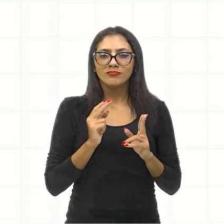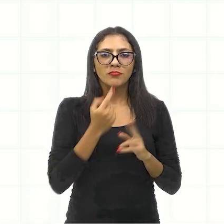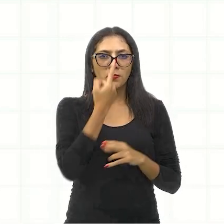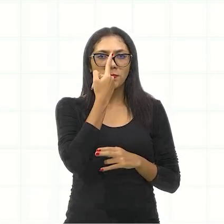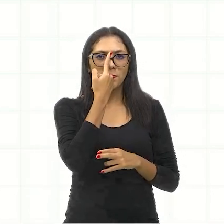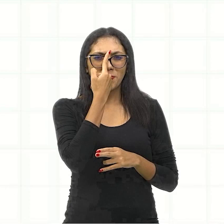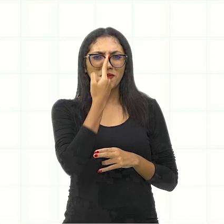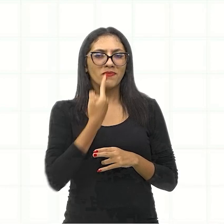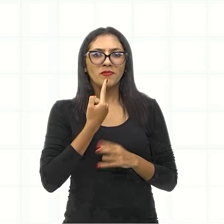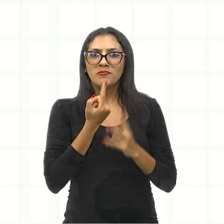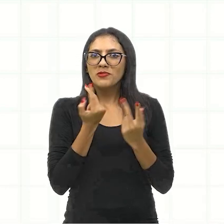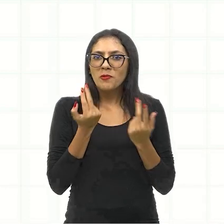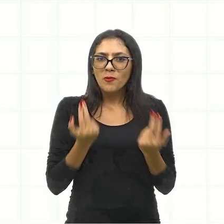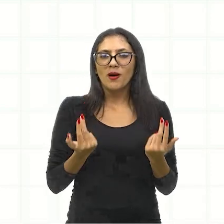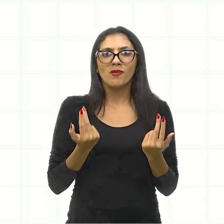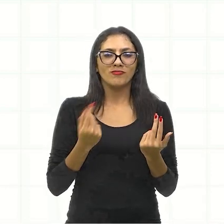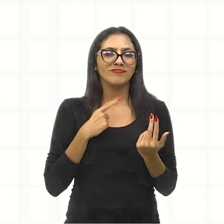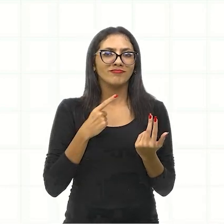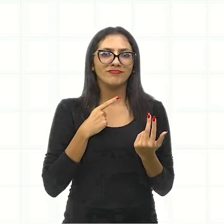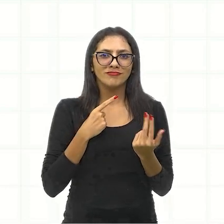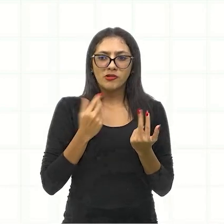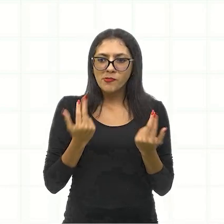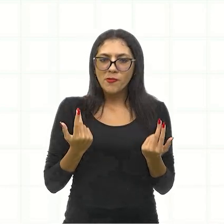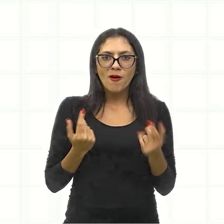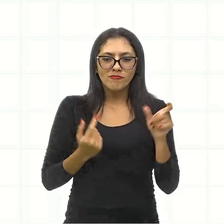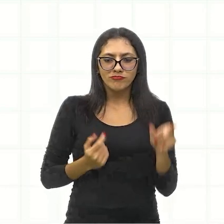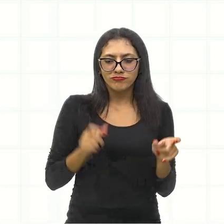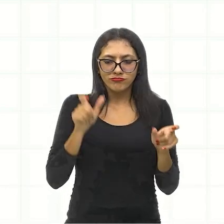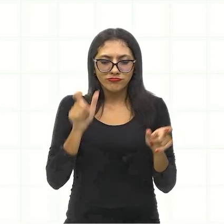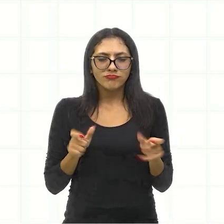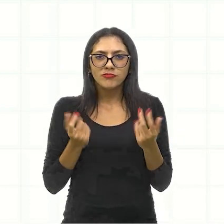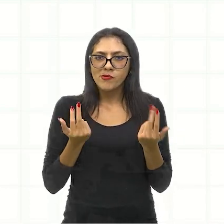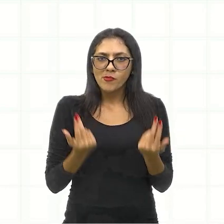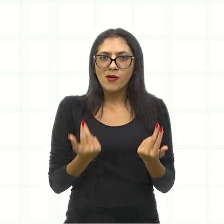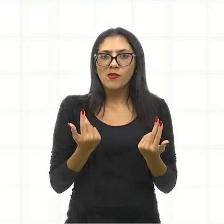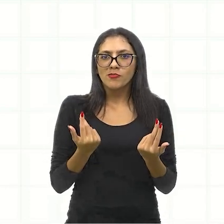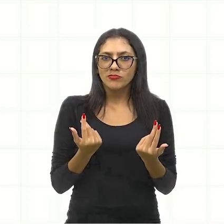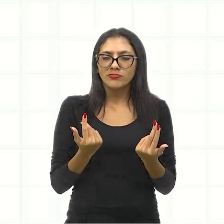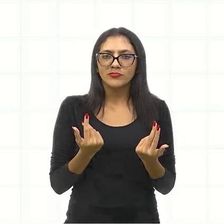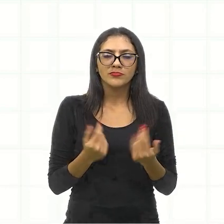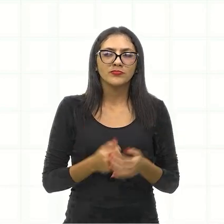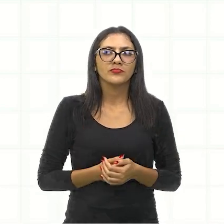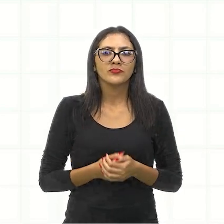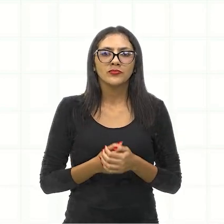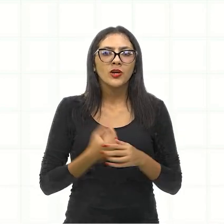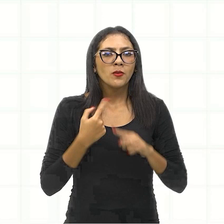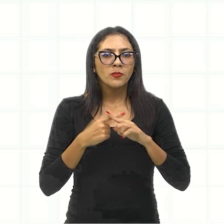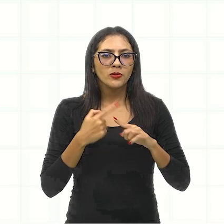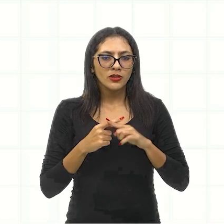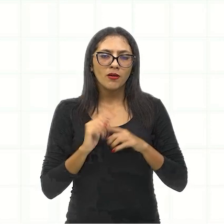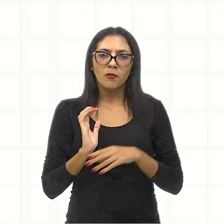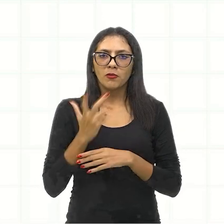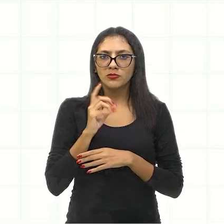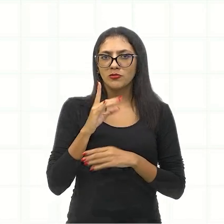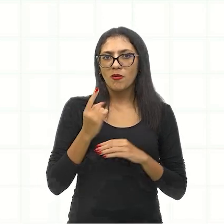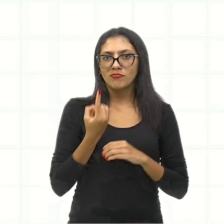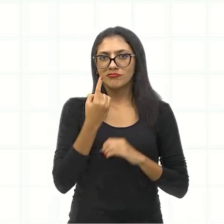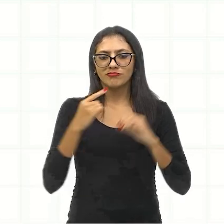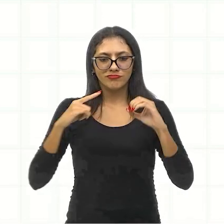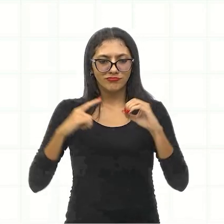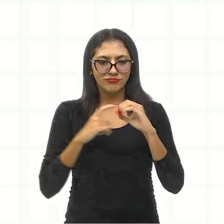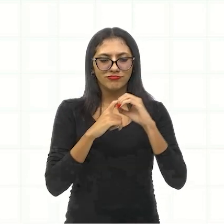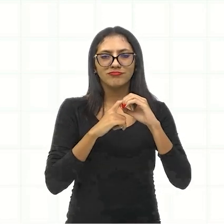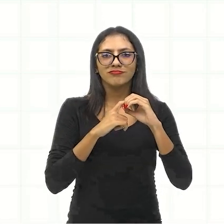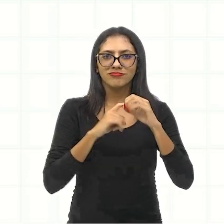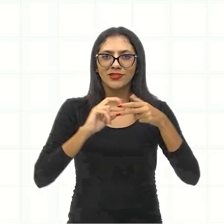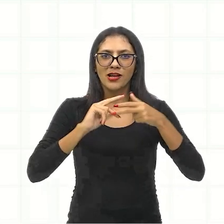pode ver que eles são iguais, né? São muito parecidos, justamente porque aconteceu a fecundação dessa forma, né?